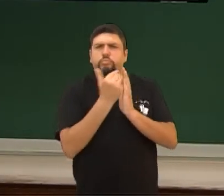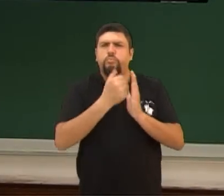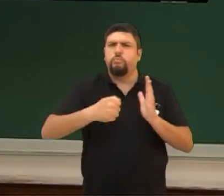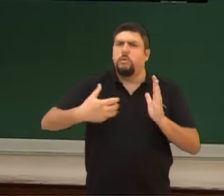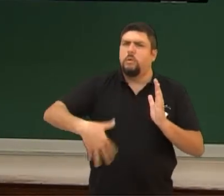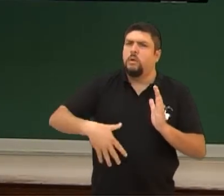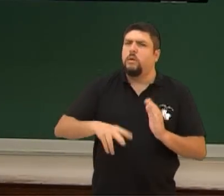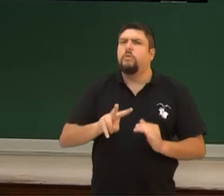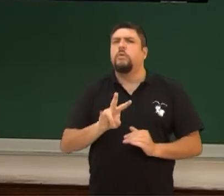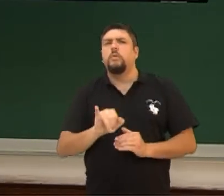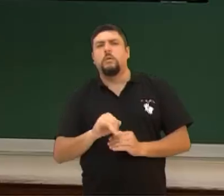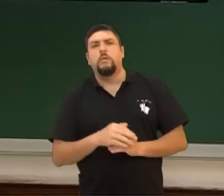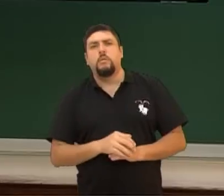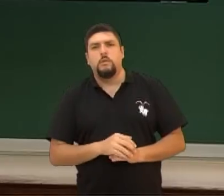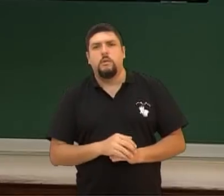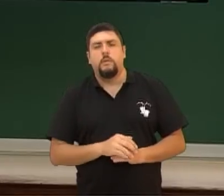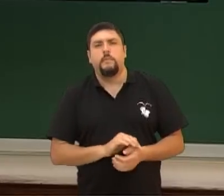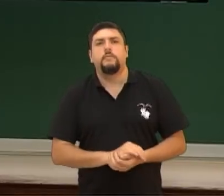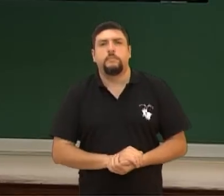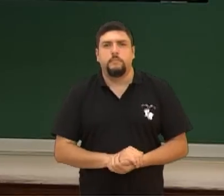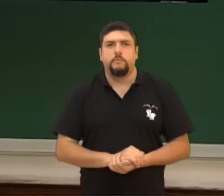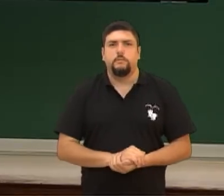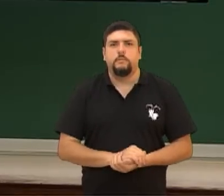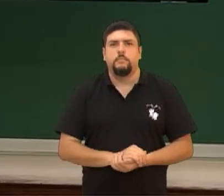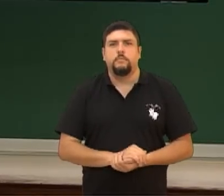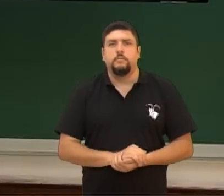6 meses no preço da água?